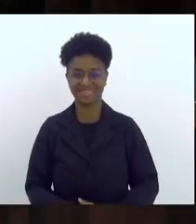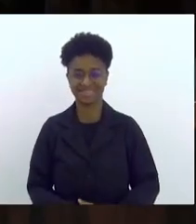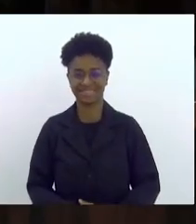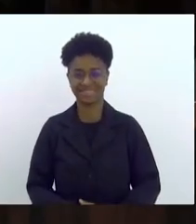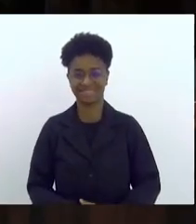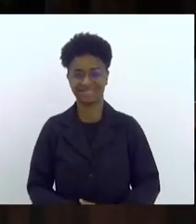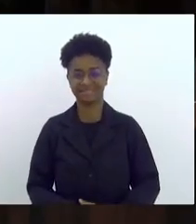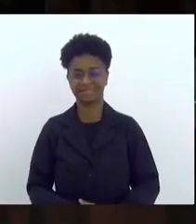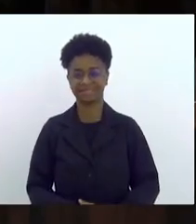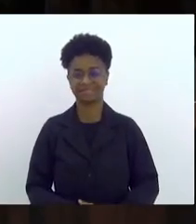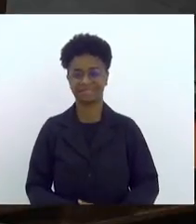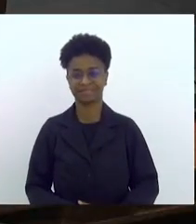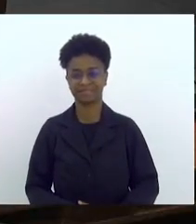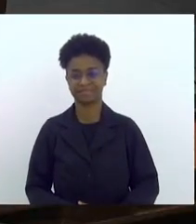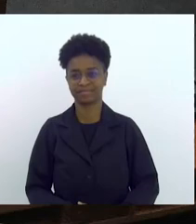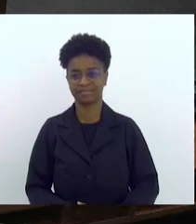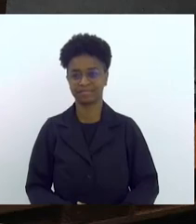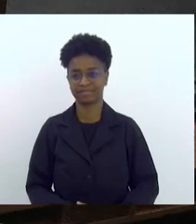Obrigado.